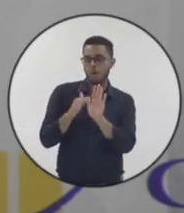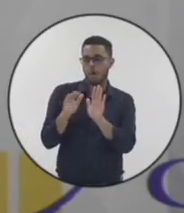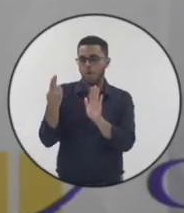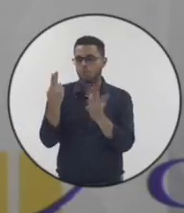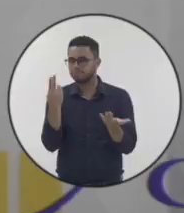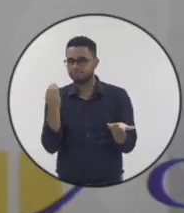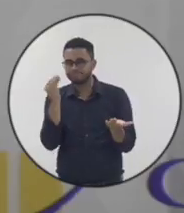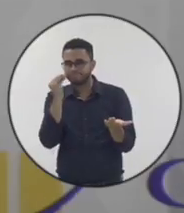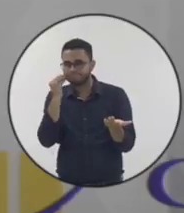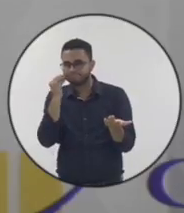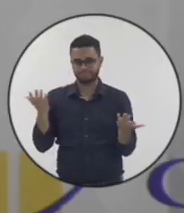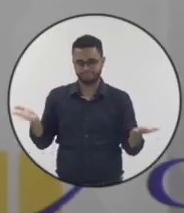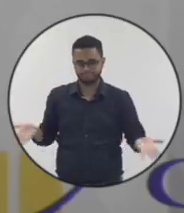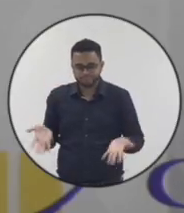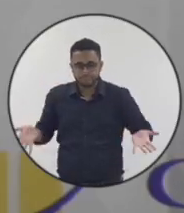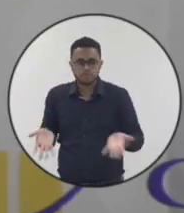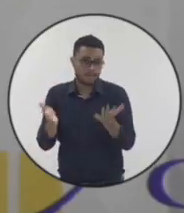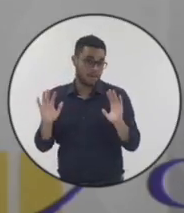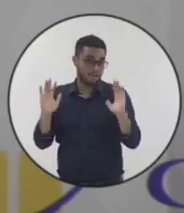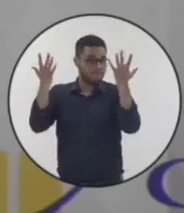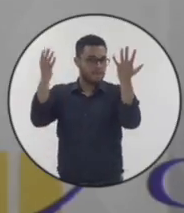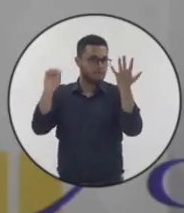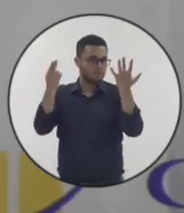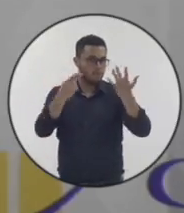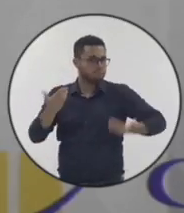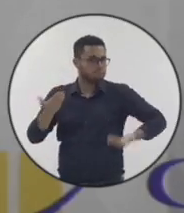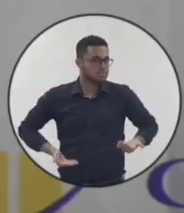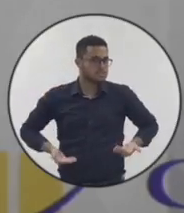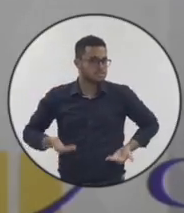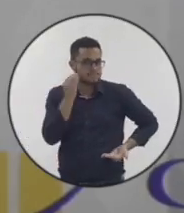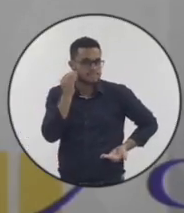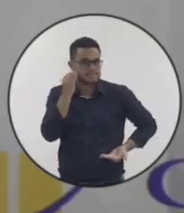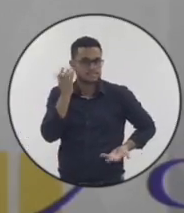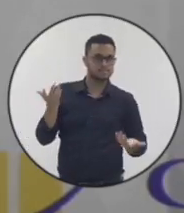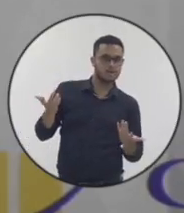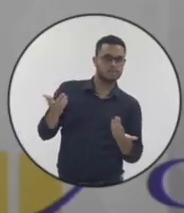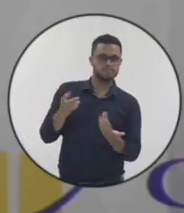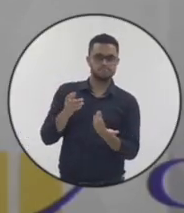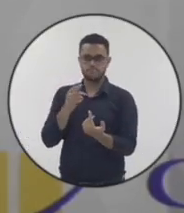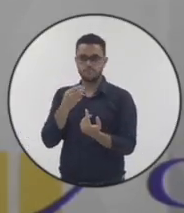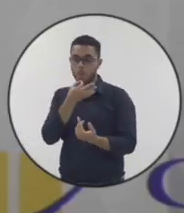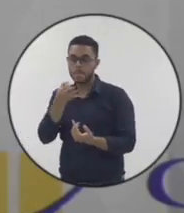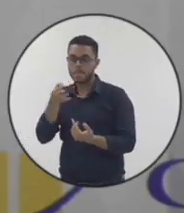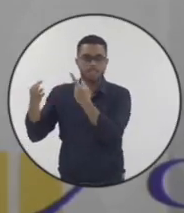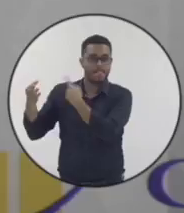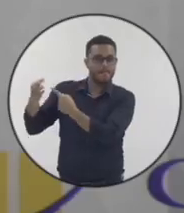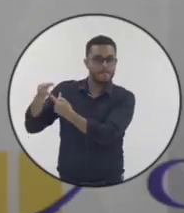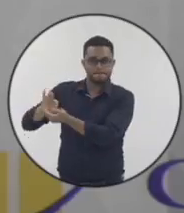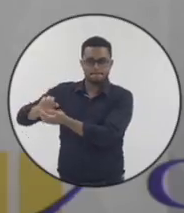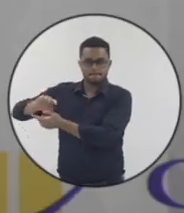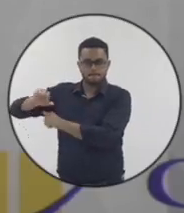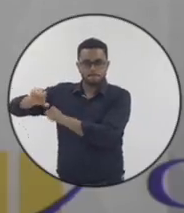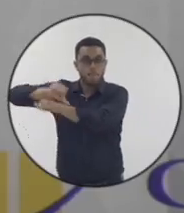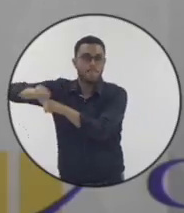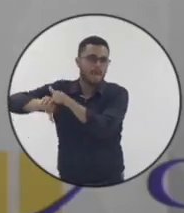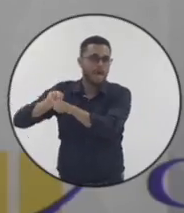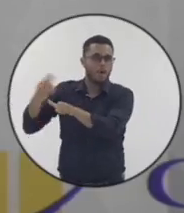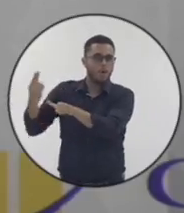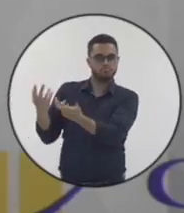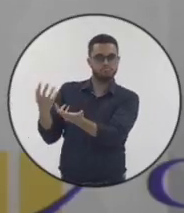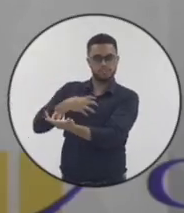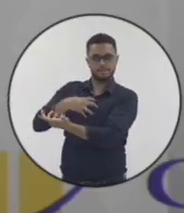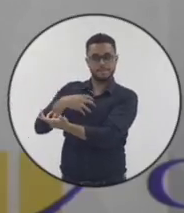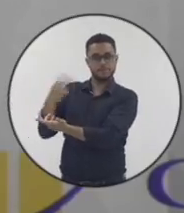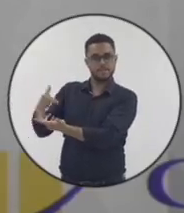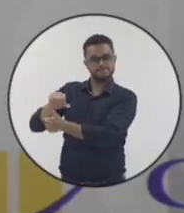colaborar com eventos ou serviços que busquem terapias conversivas, reversivas, de readequação ou